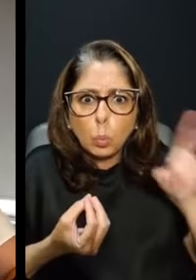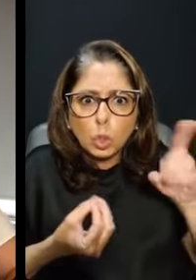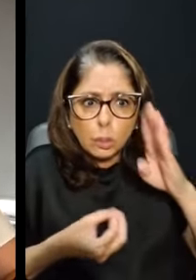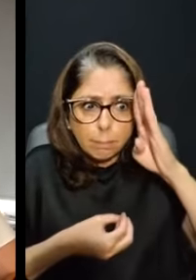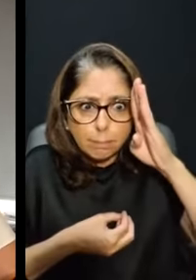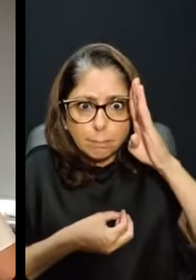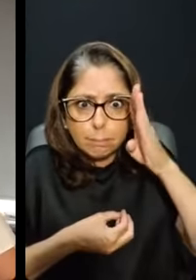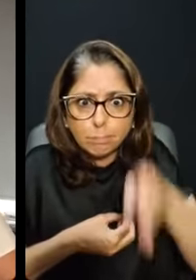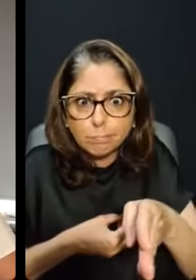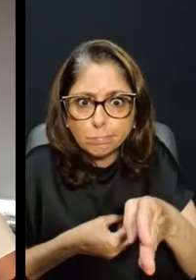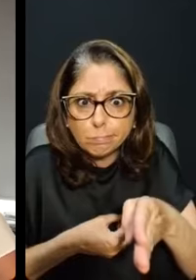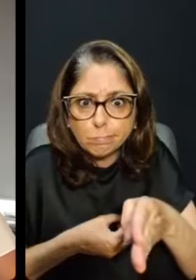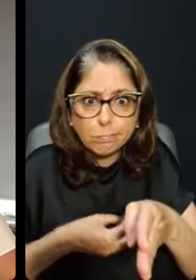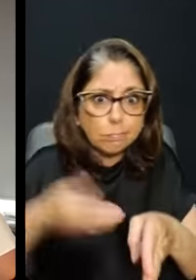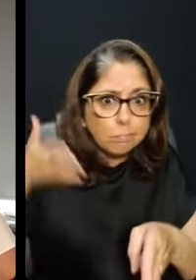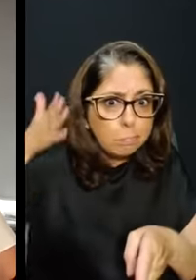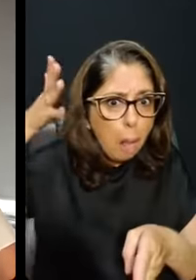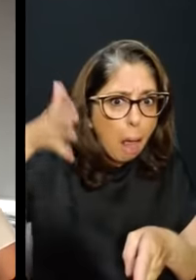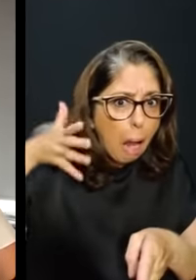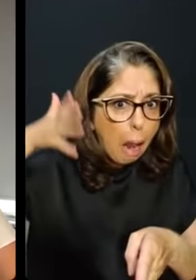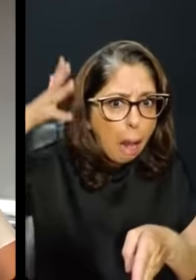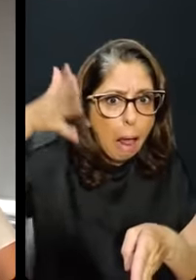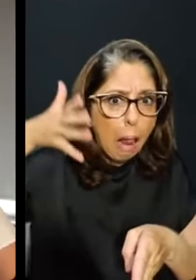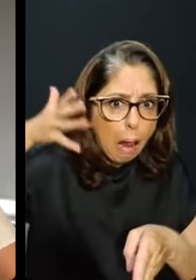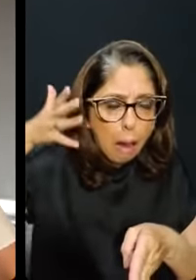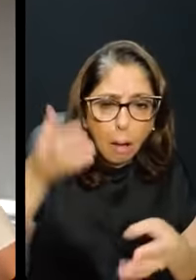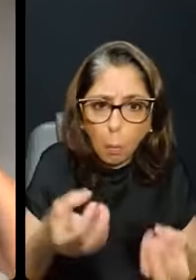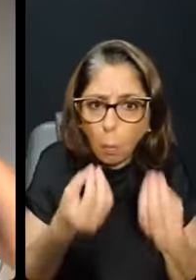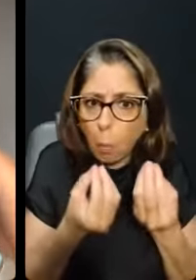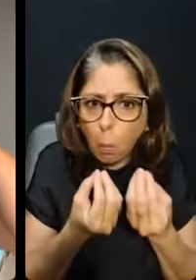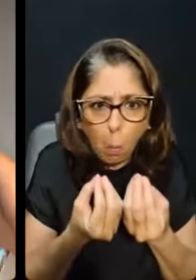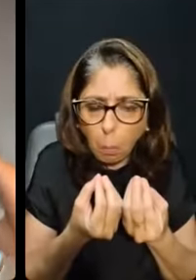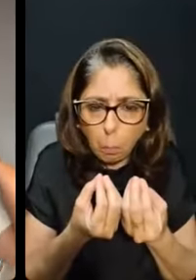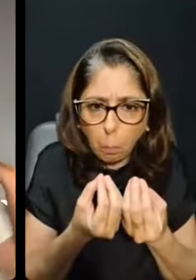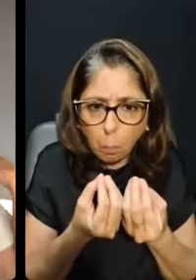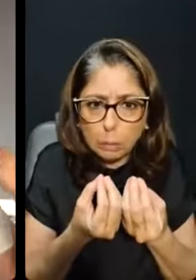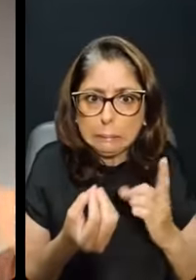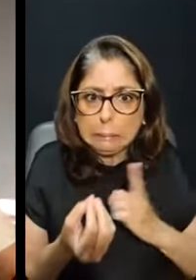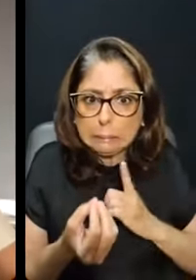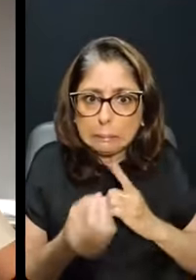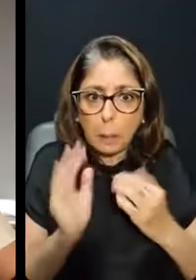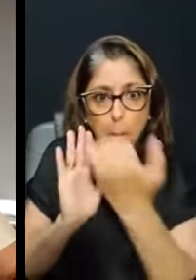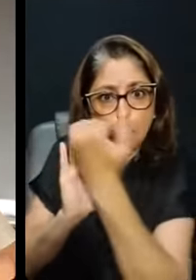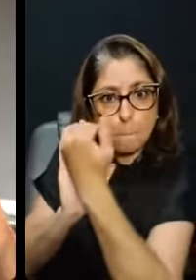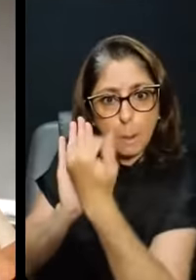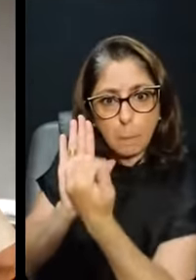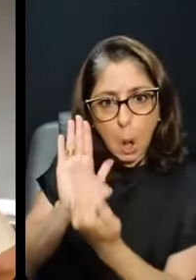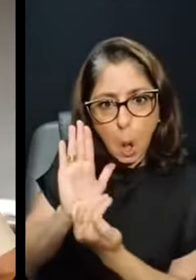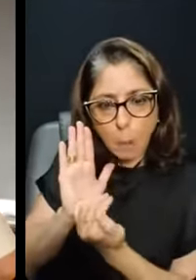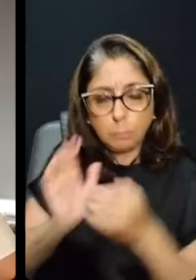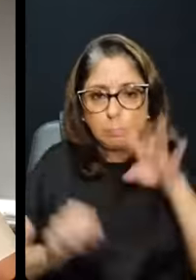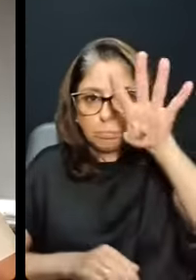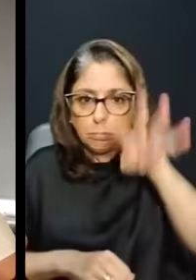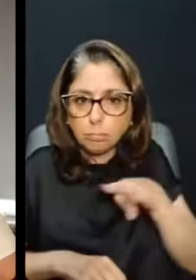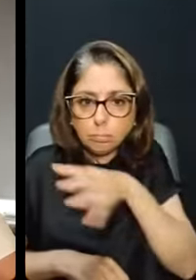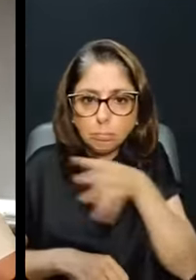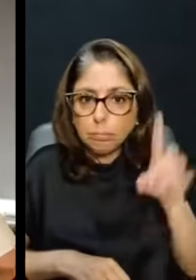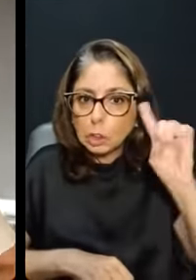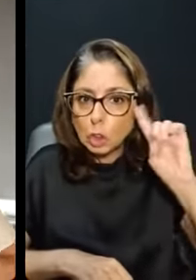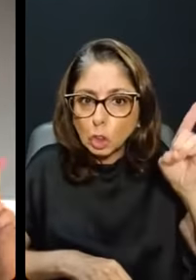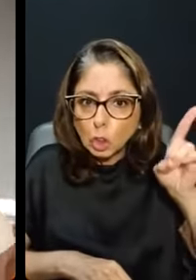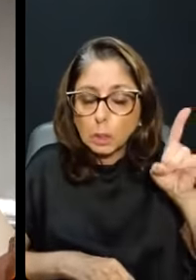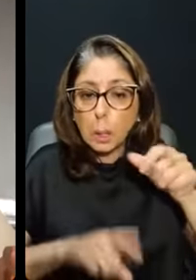posso parar uma obra desse tamanho. Você tem noção do que isso tem no calendário de obras? E a gente falava, temos, porque se a gente não fizer isso